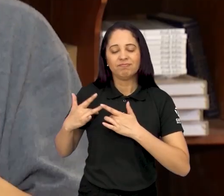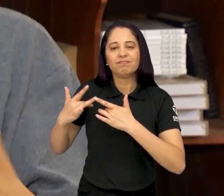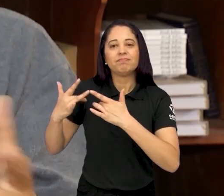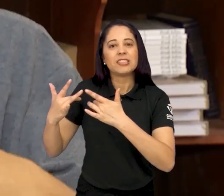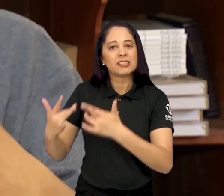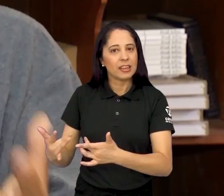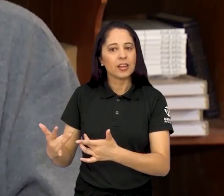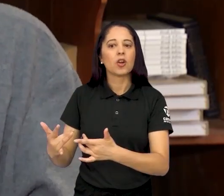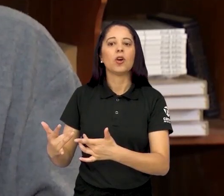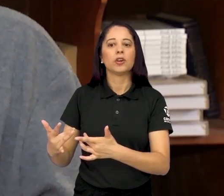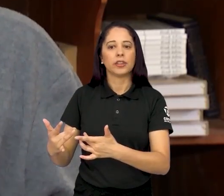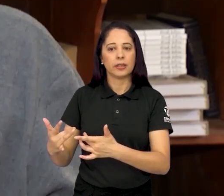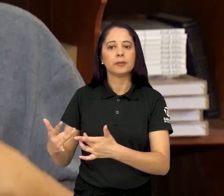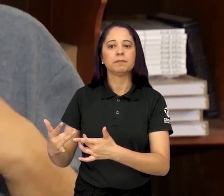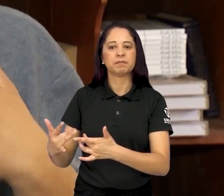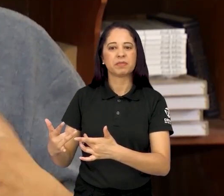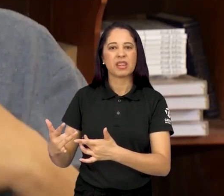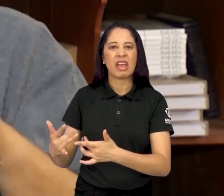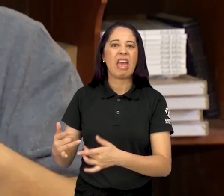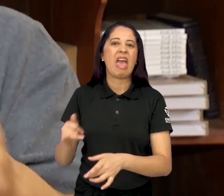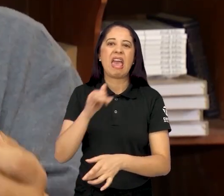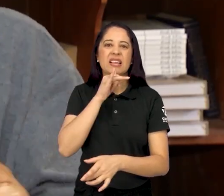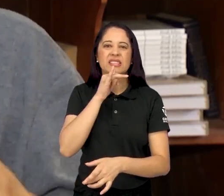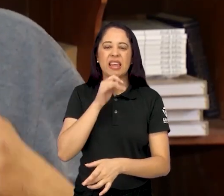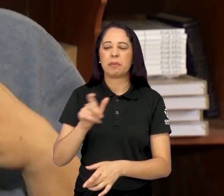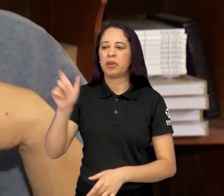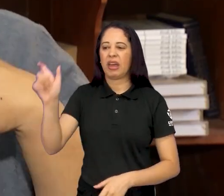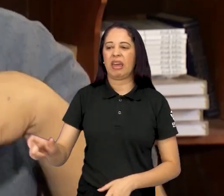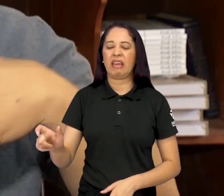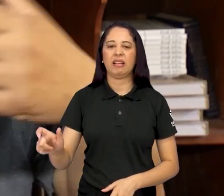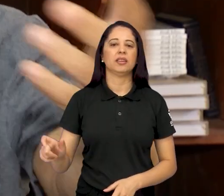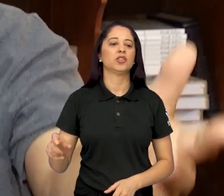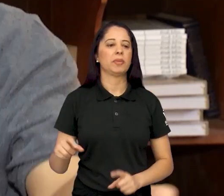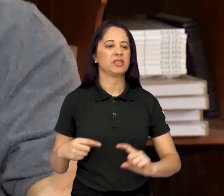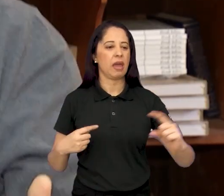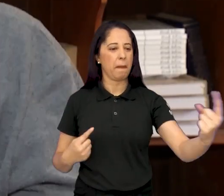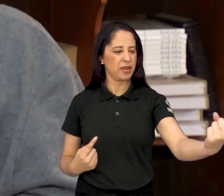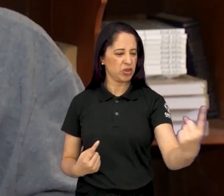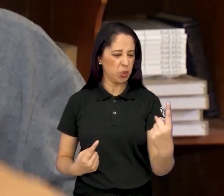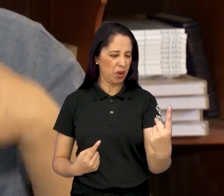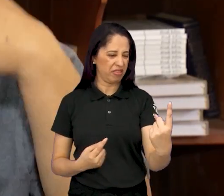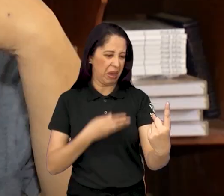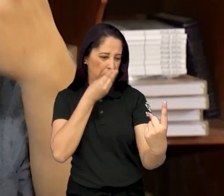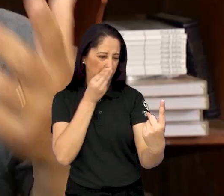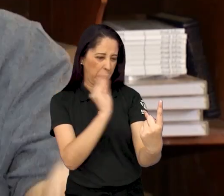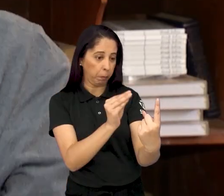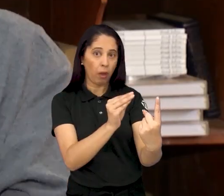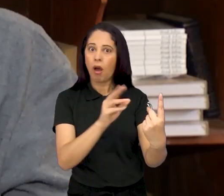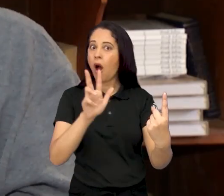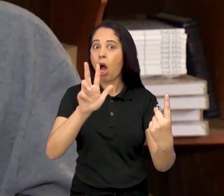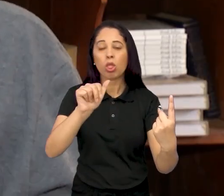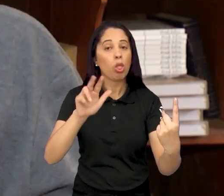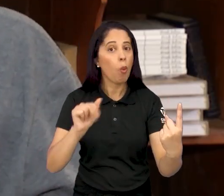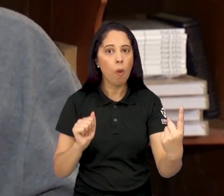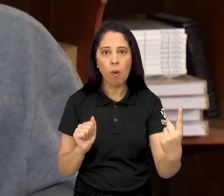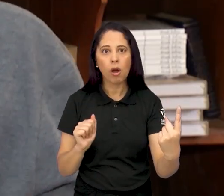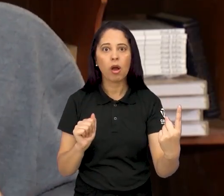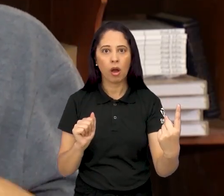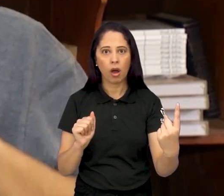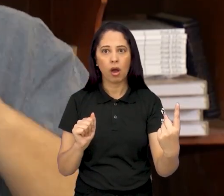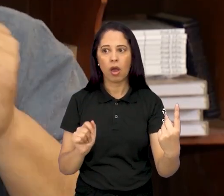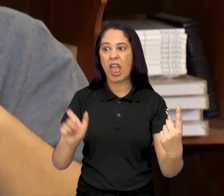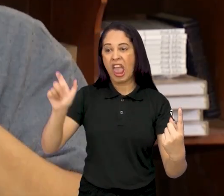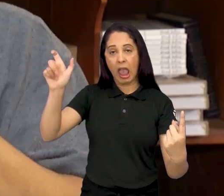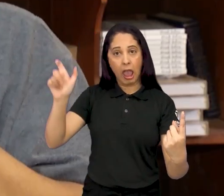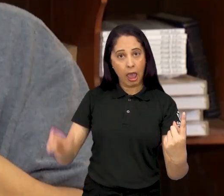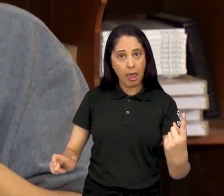Nunca ouvi alguém, ou nunca vi escrito alguém comentar em algum relato que ele não quis atender um tuberculoso, uma pessoa que estava com algum problema, e não